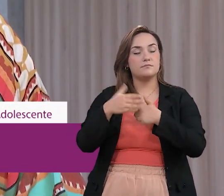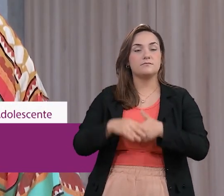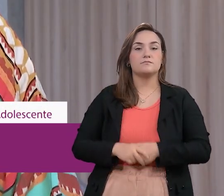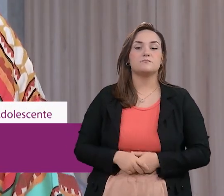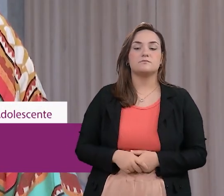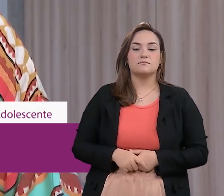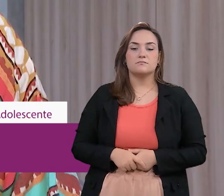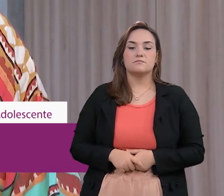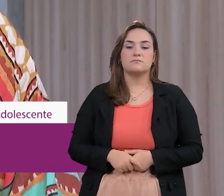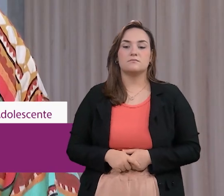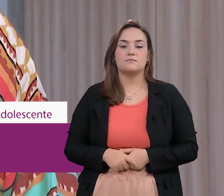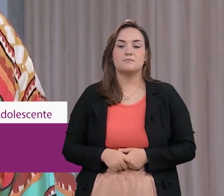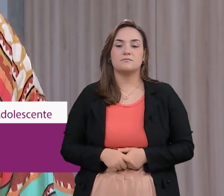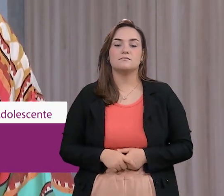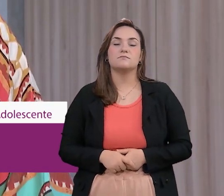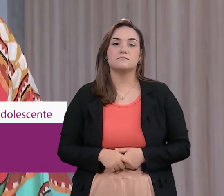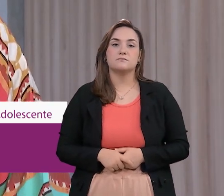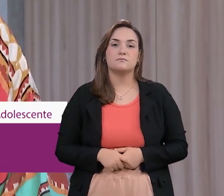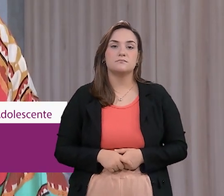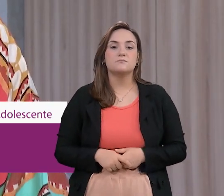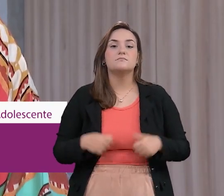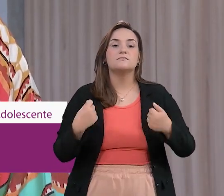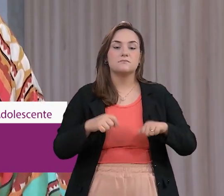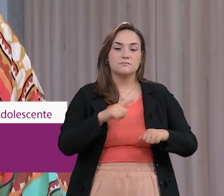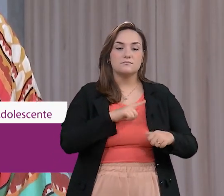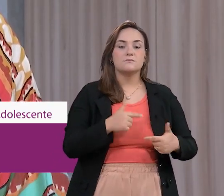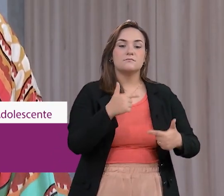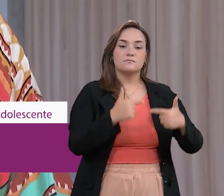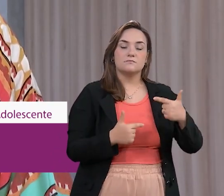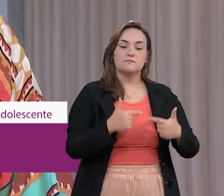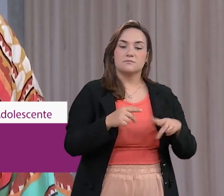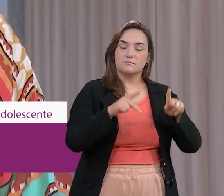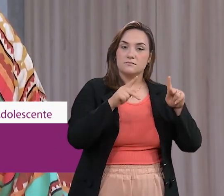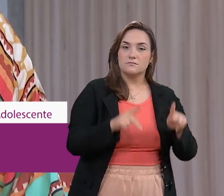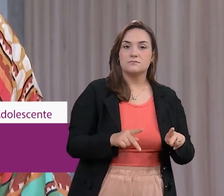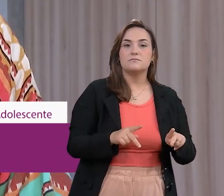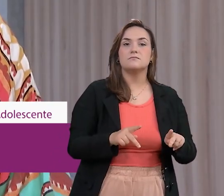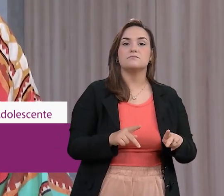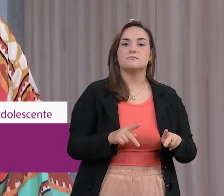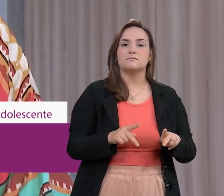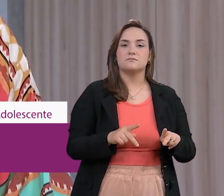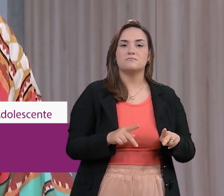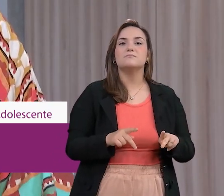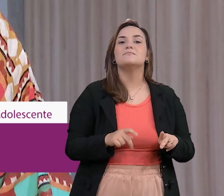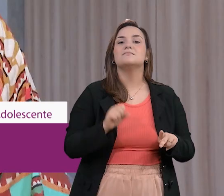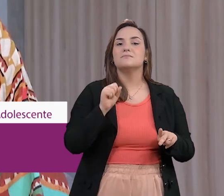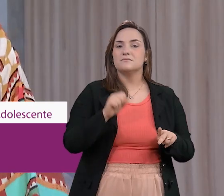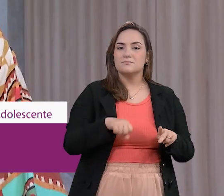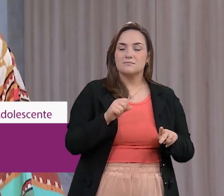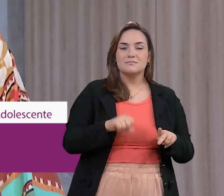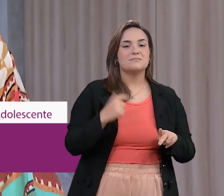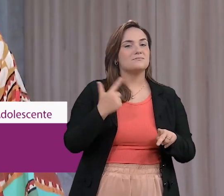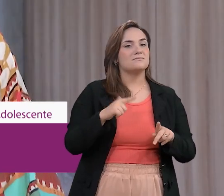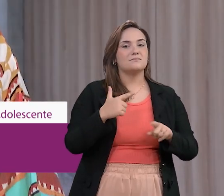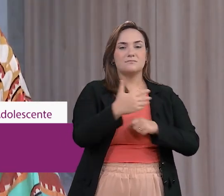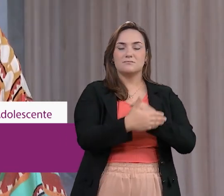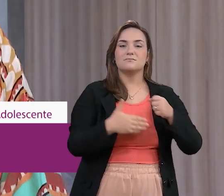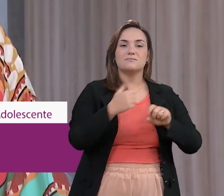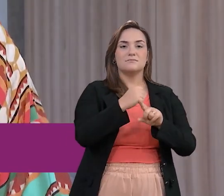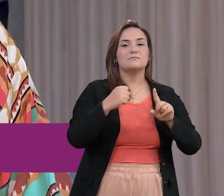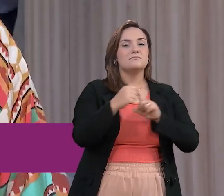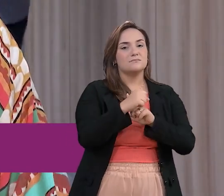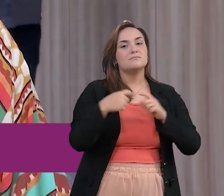é que essa questão seja então Eh olhada pelas políticas públicas como uma situação de desproteção